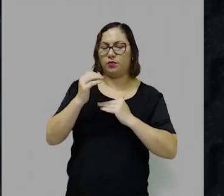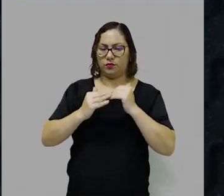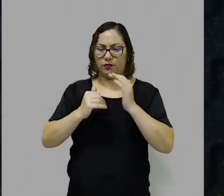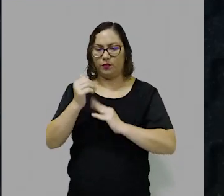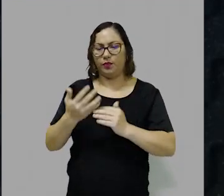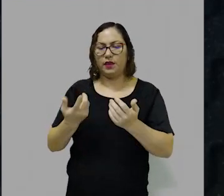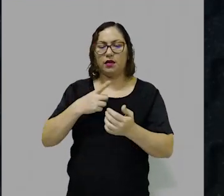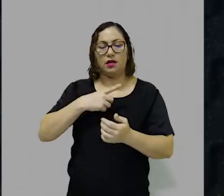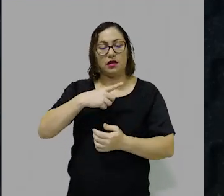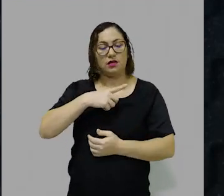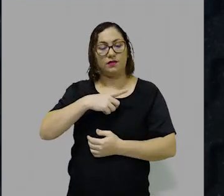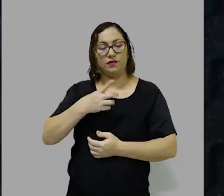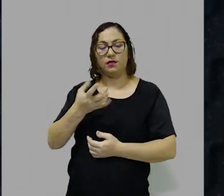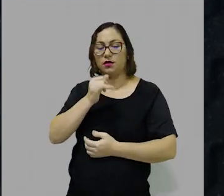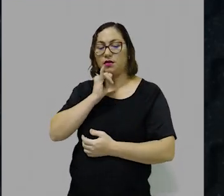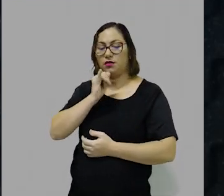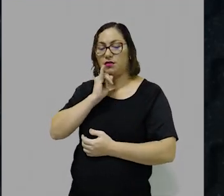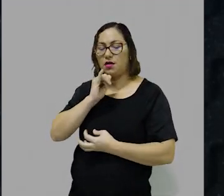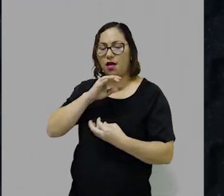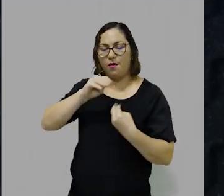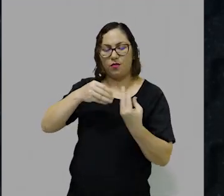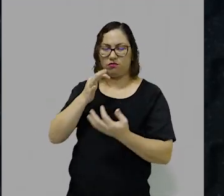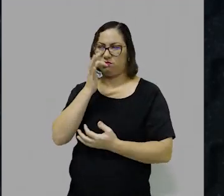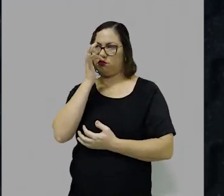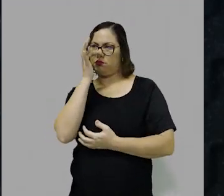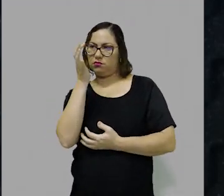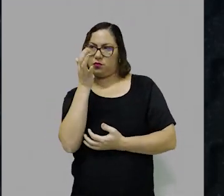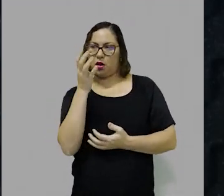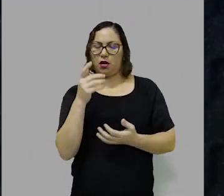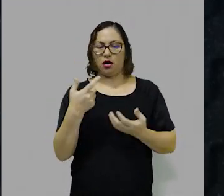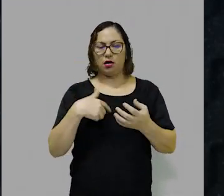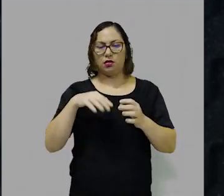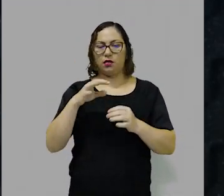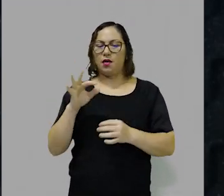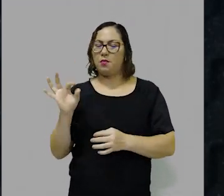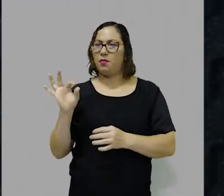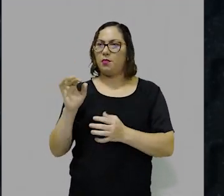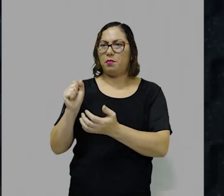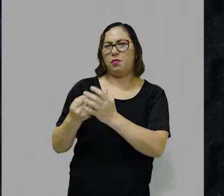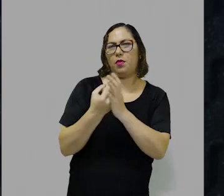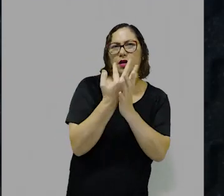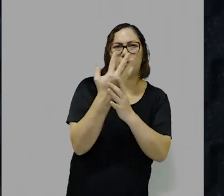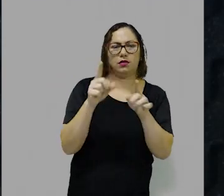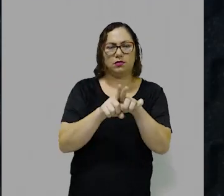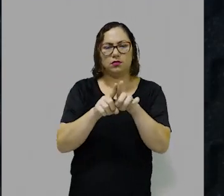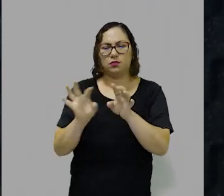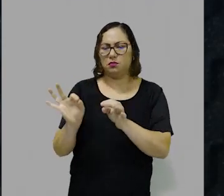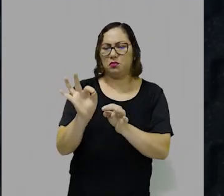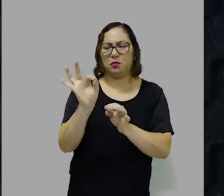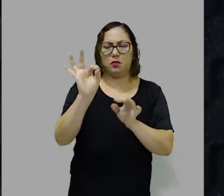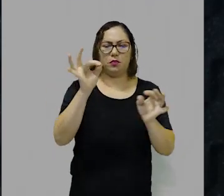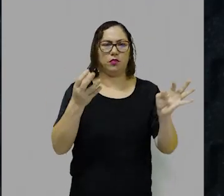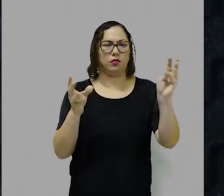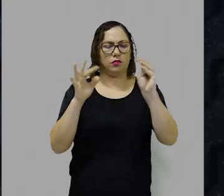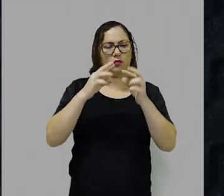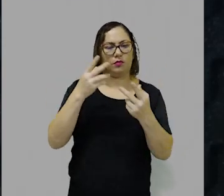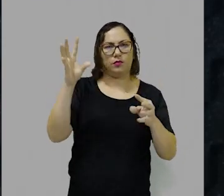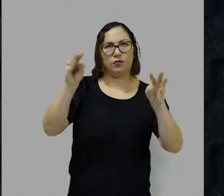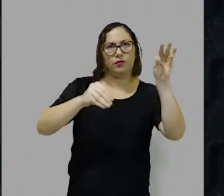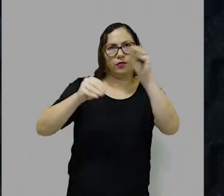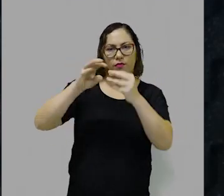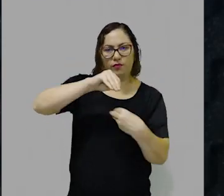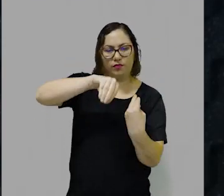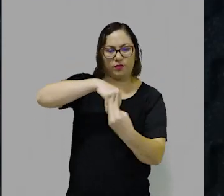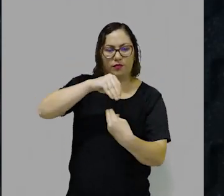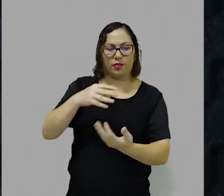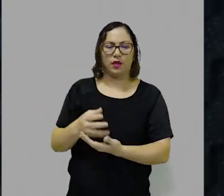e formas orgânicas, tanto de plantas quanto de insetos. O Henri van de Velde, que talvez tenha sido a figura